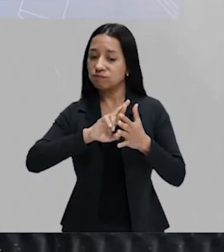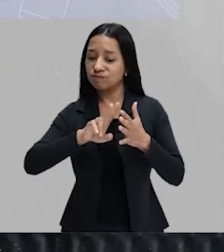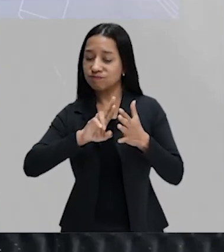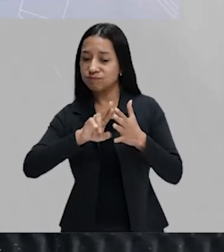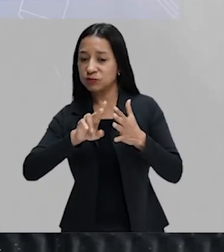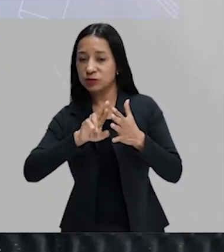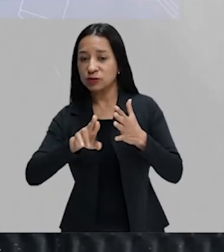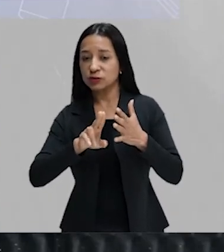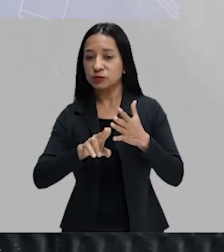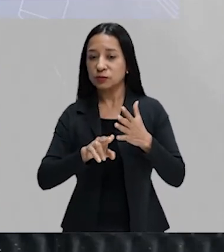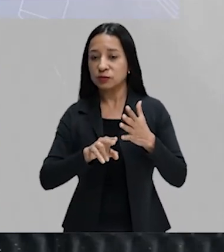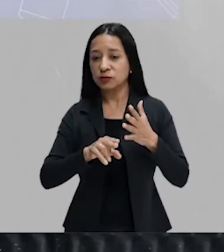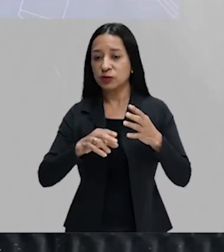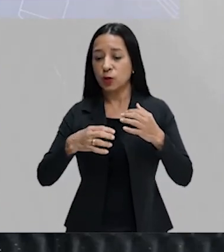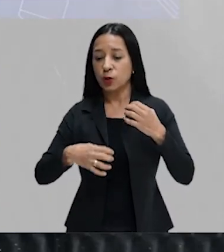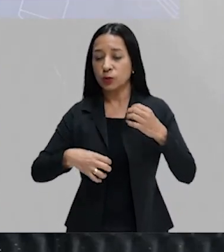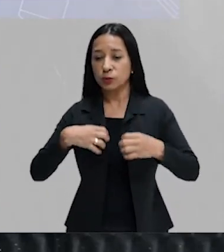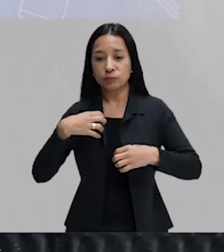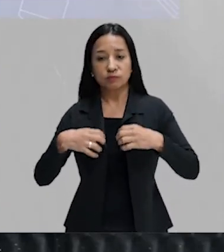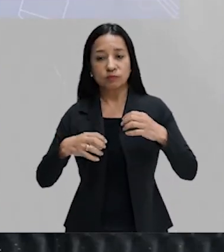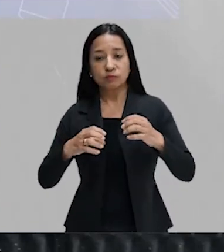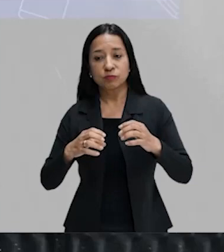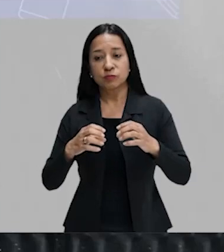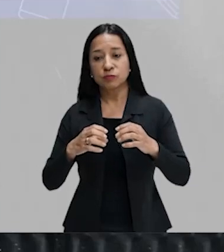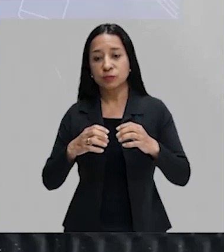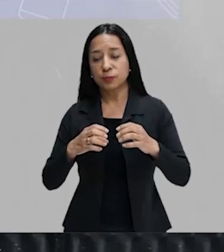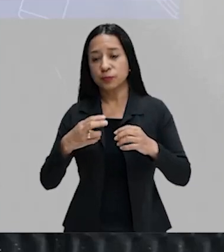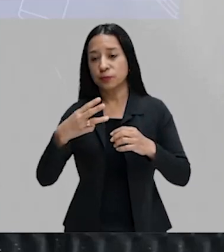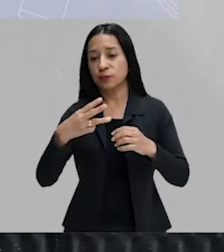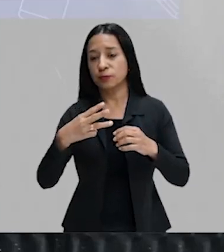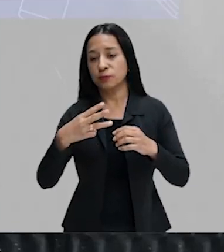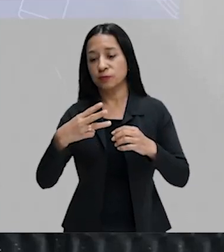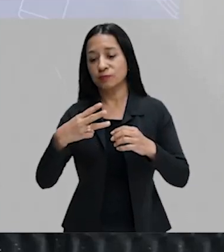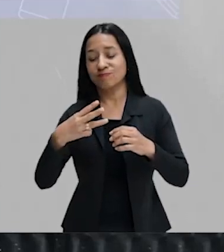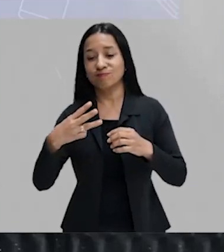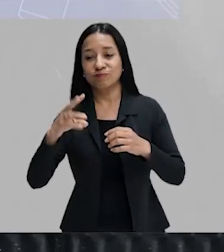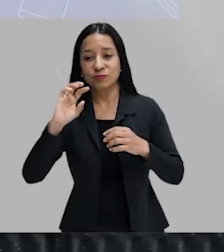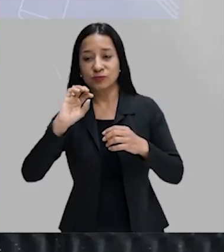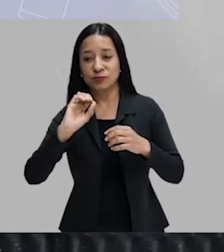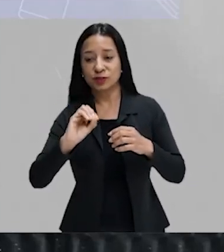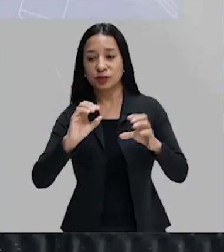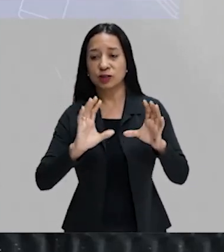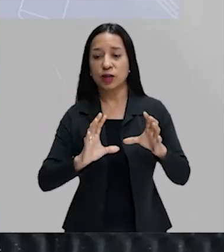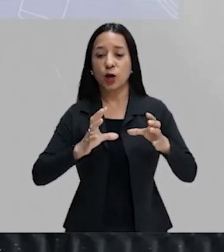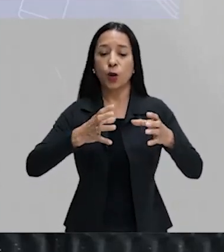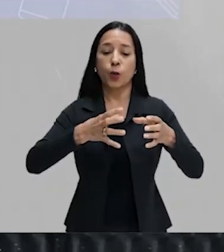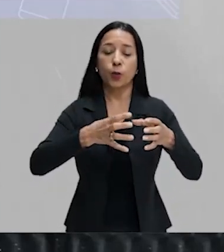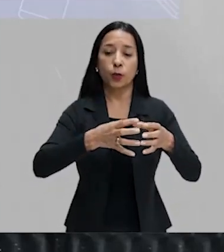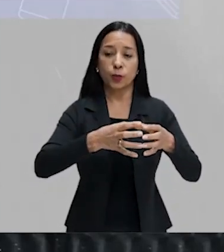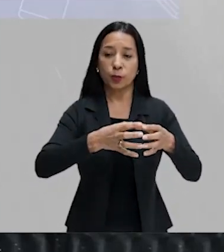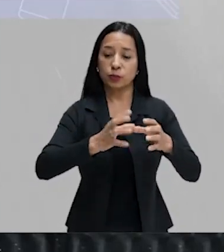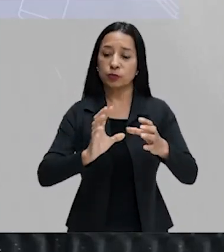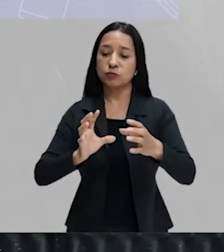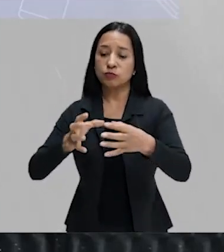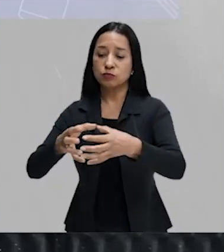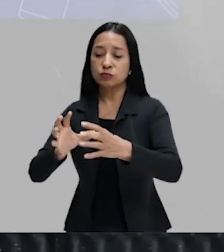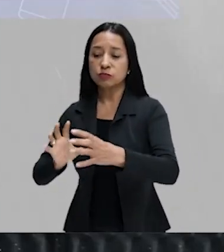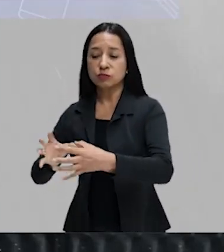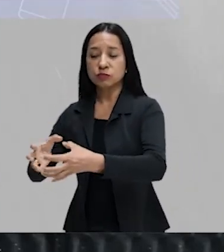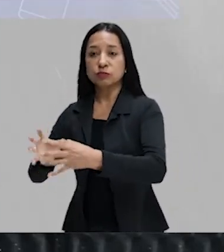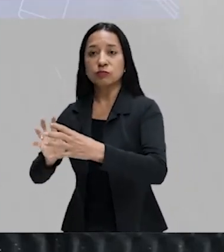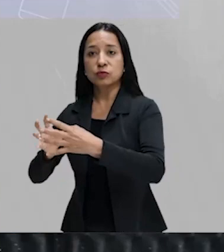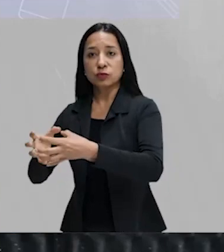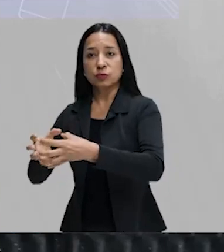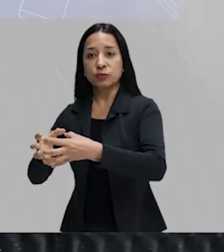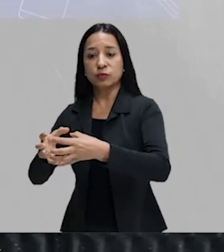de organismos que são distribuídos em cerca de 30 filos, ou seja, filos são agrupamentos, né?